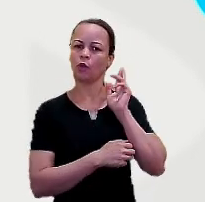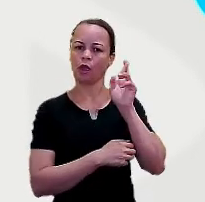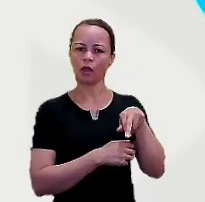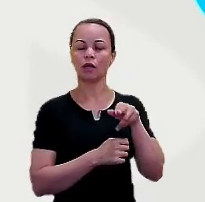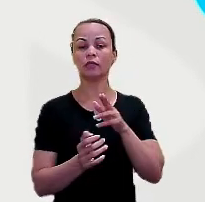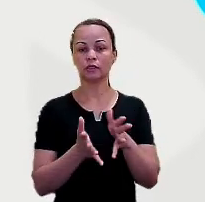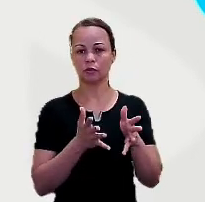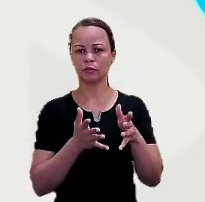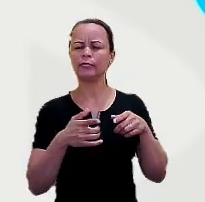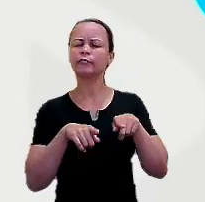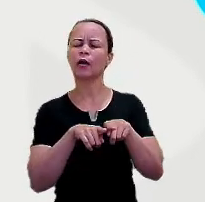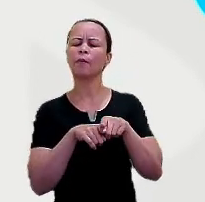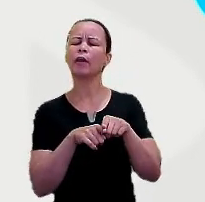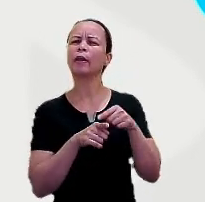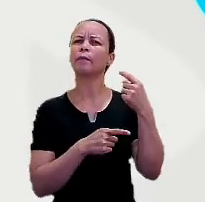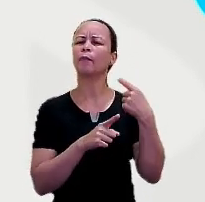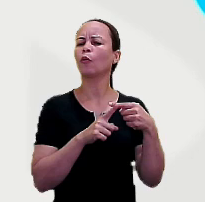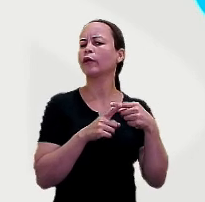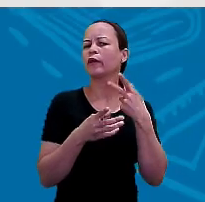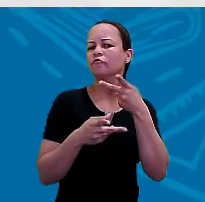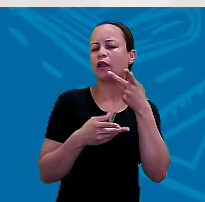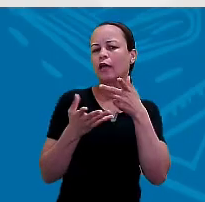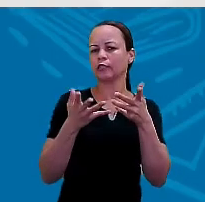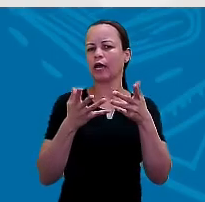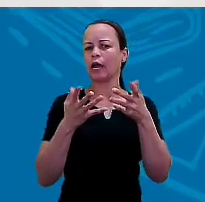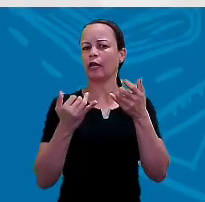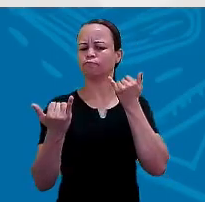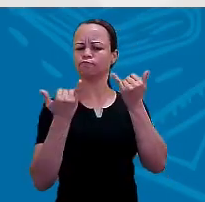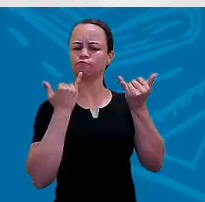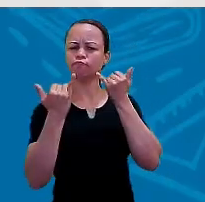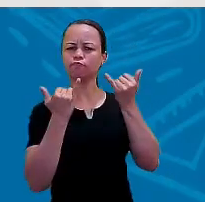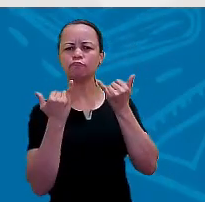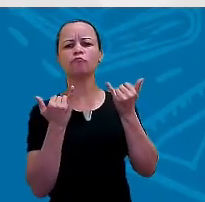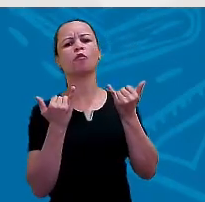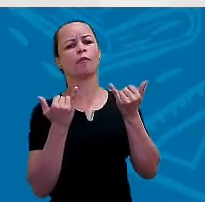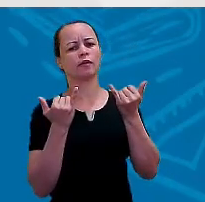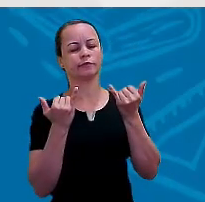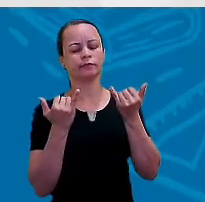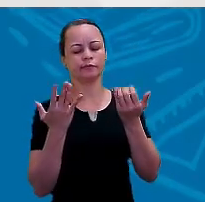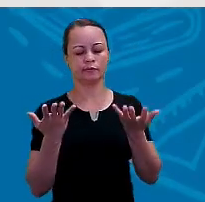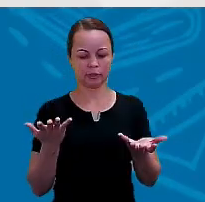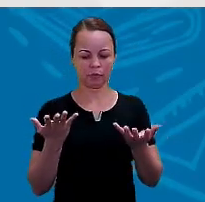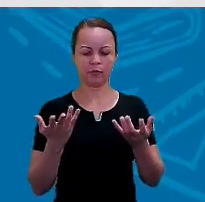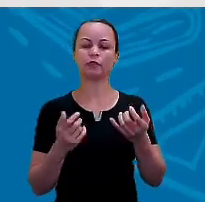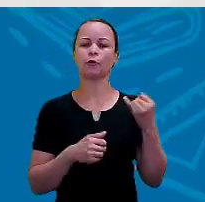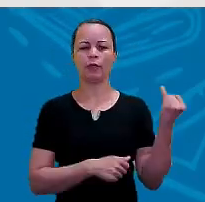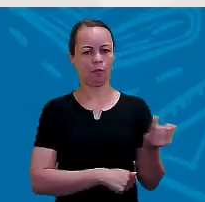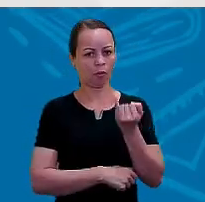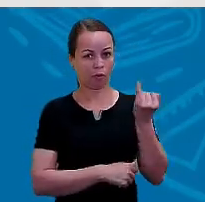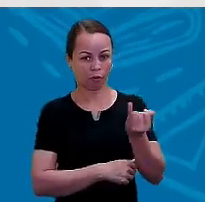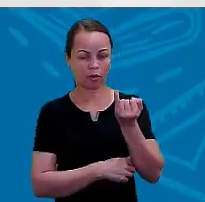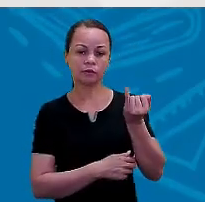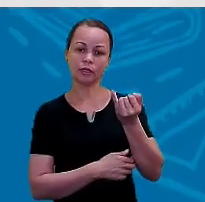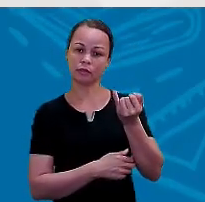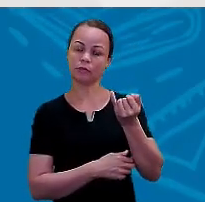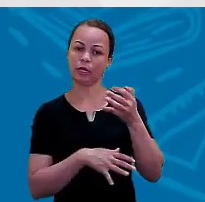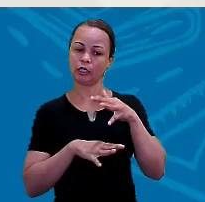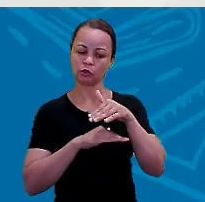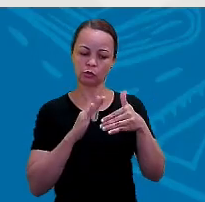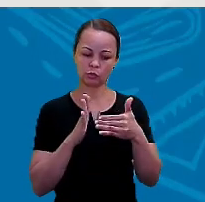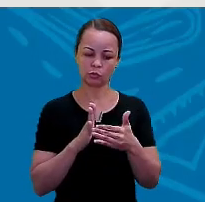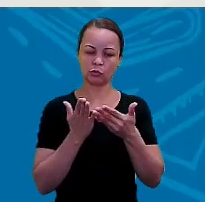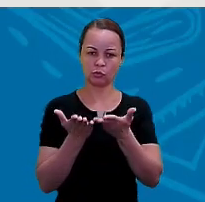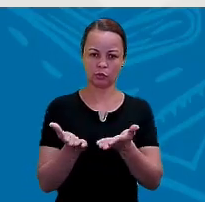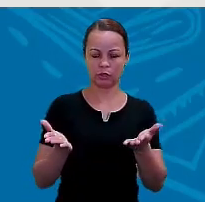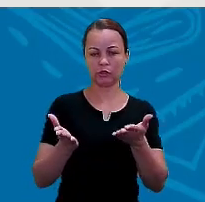nas emoções? Então, são informações, gente, que a gente não pode abrir mão, tem uma relevância singular para tudo isso e